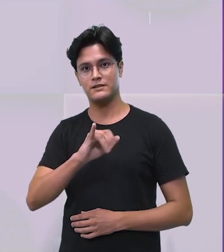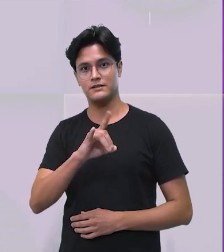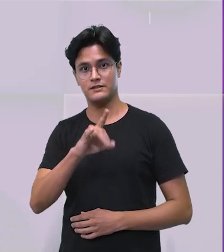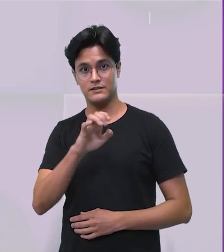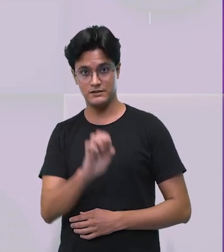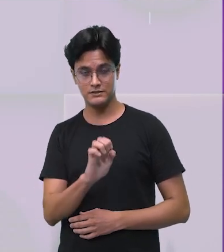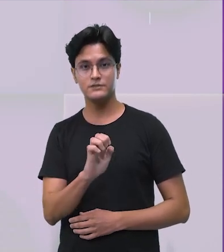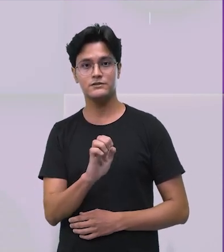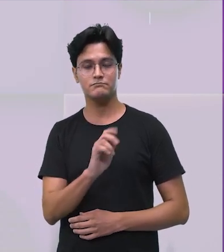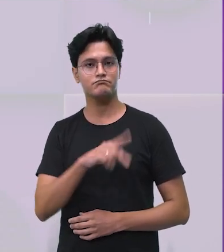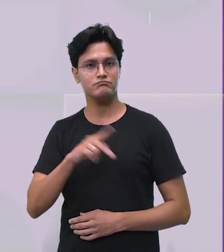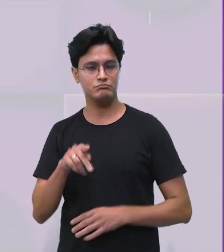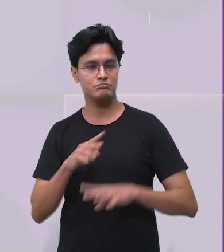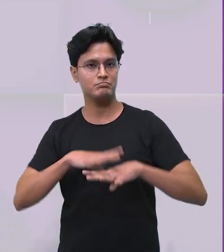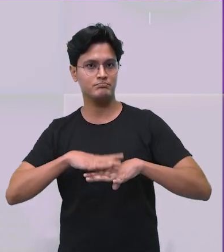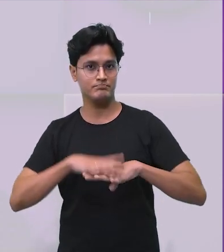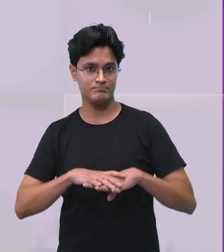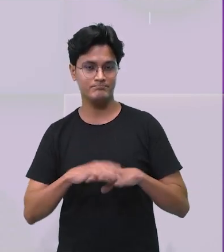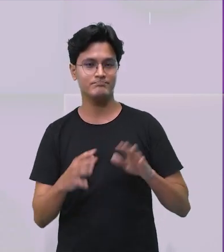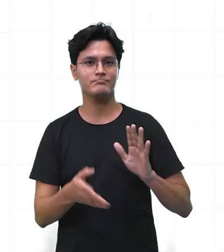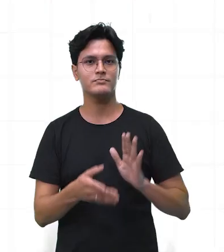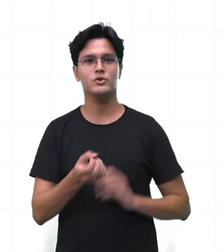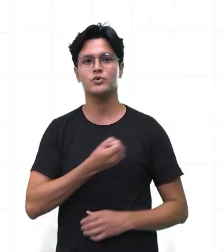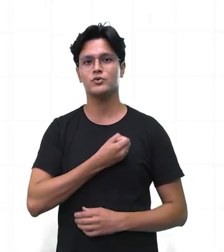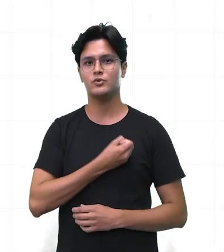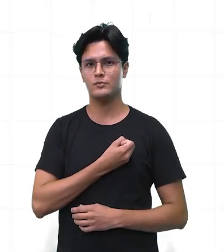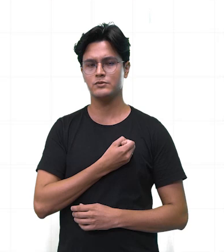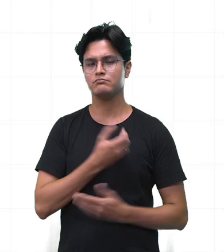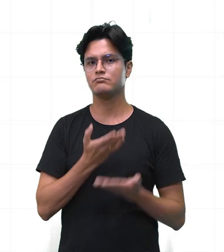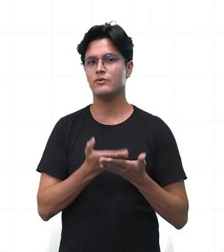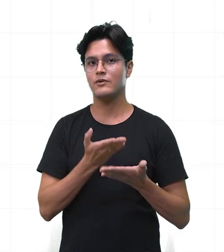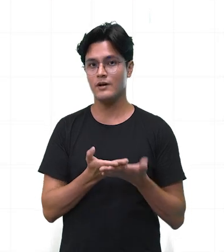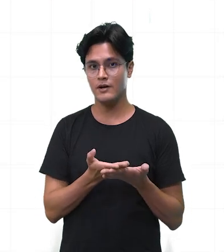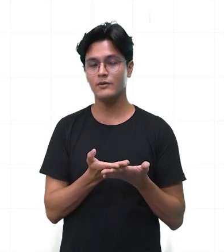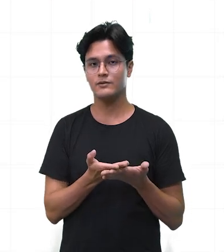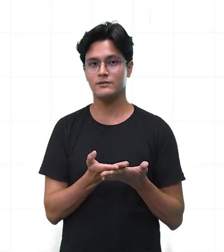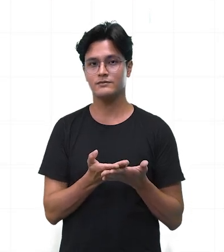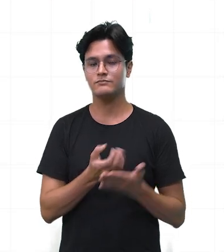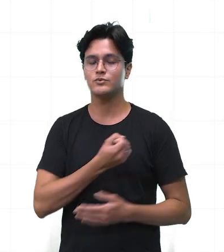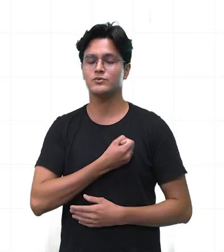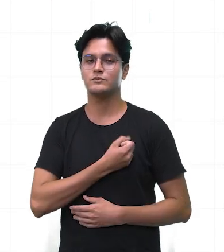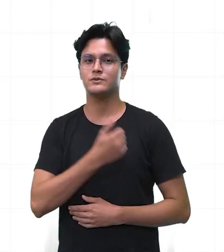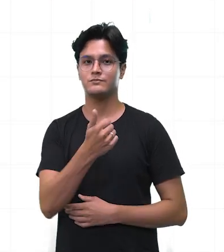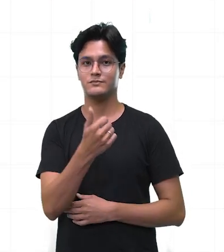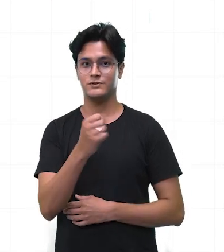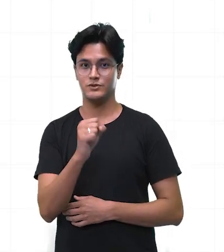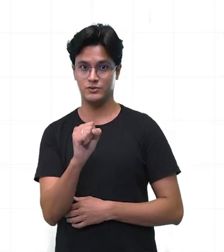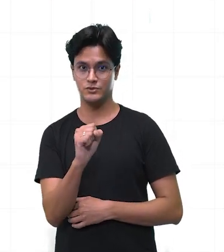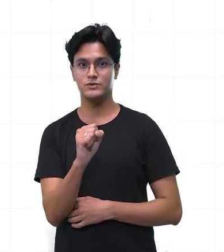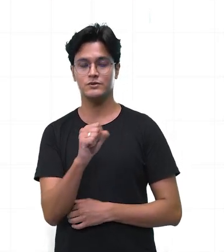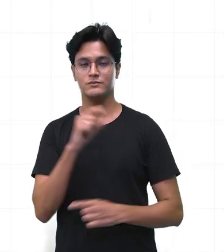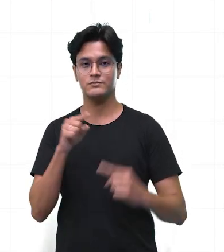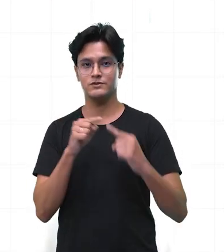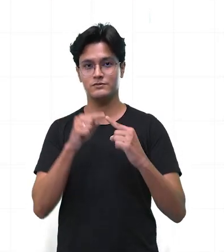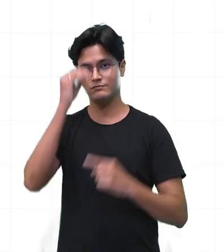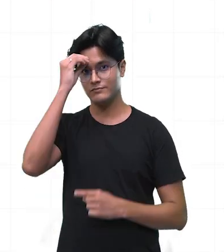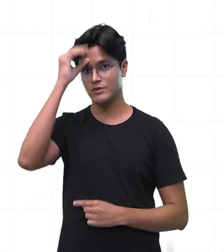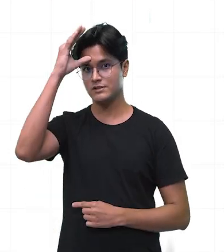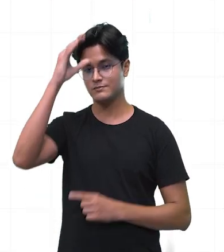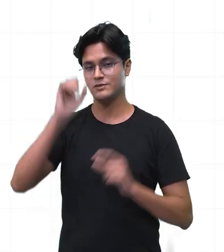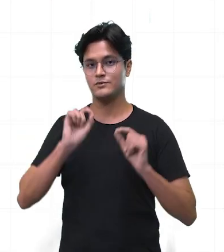ministrando essa aula. Vamos verificar a numeração dela? Numeração 18. E o objeto de conhecimento